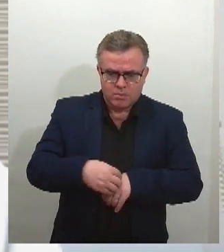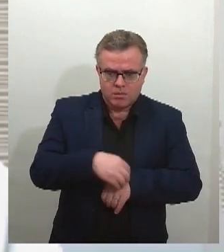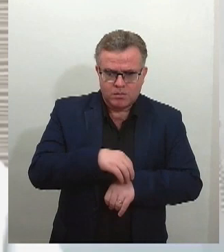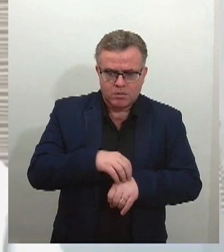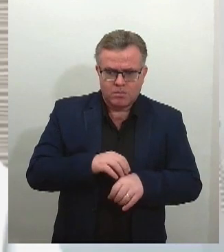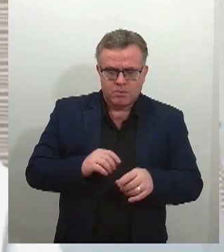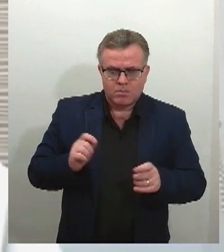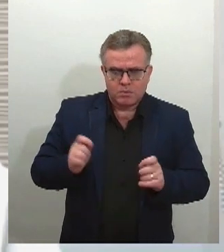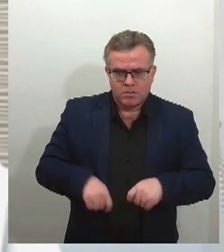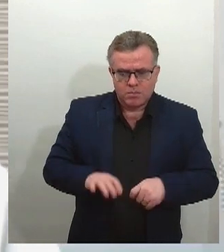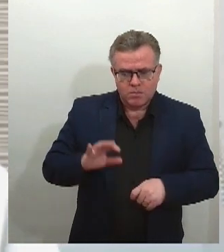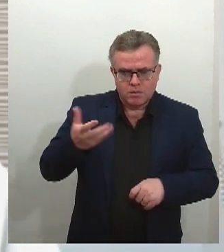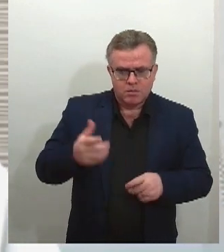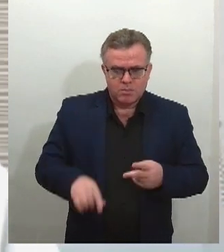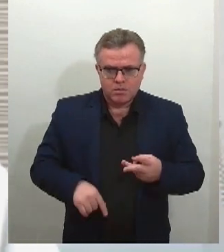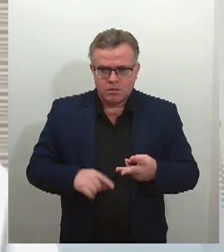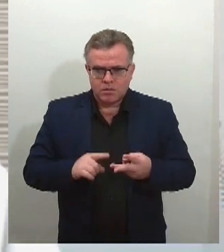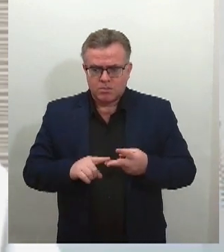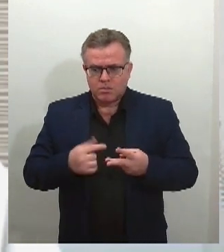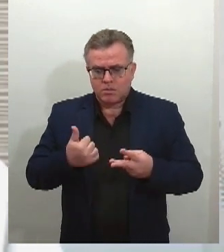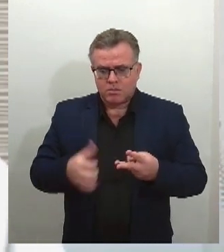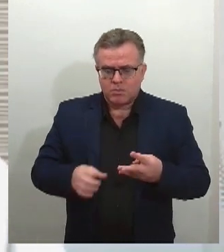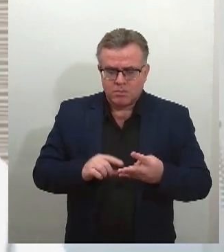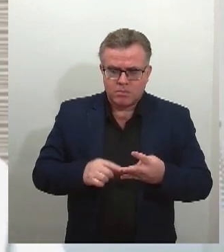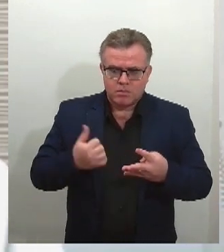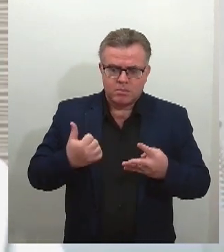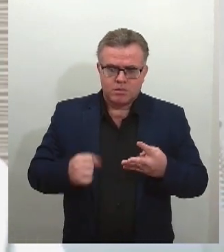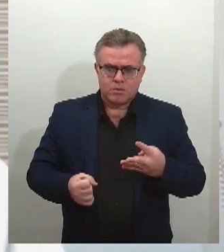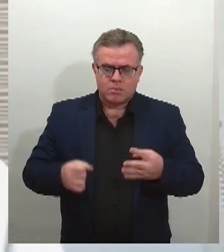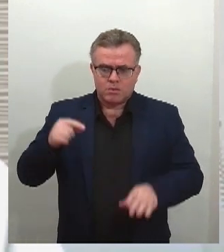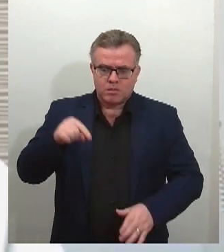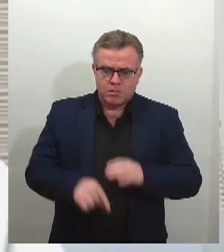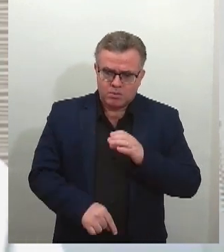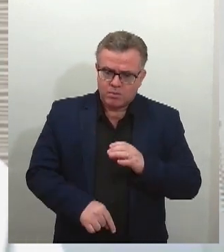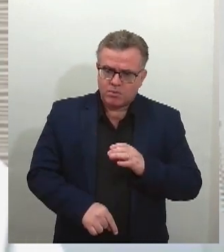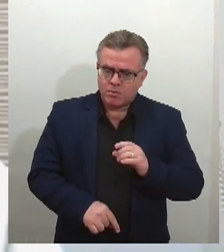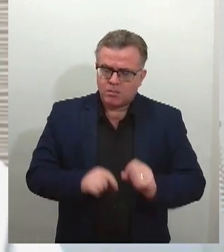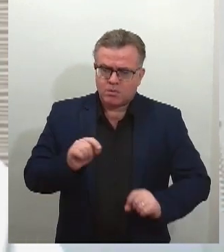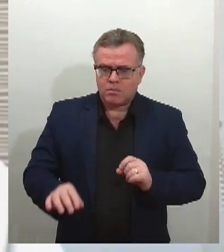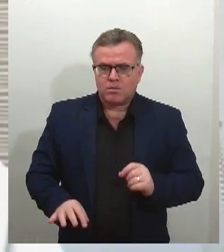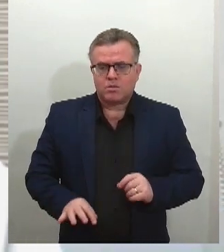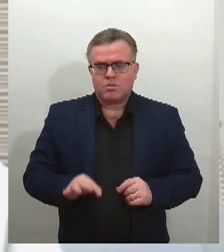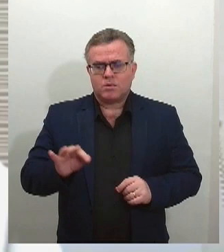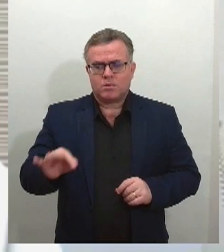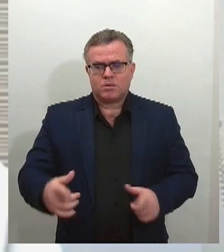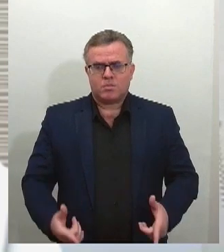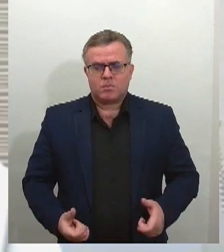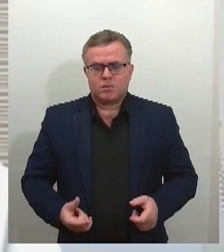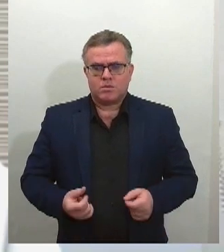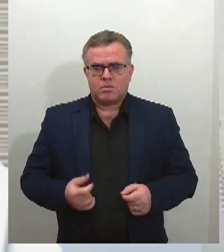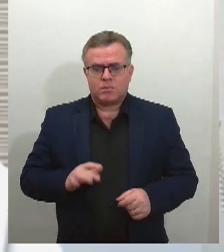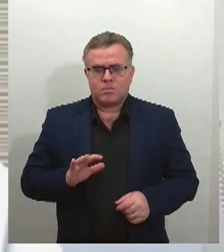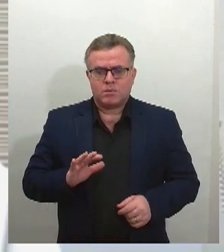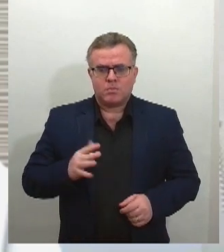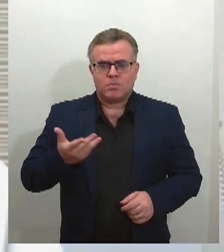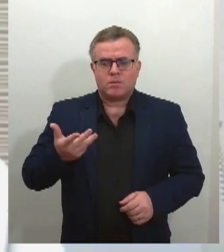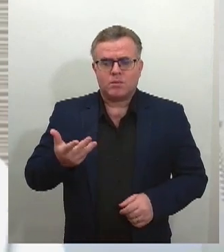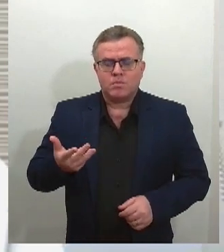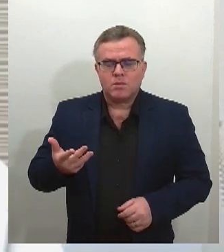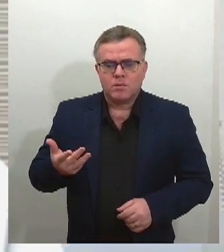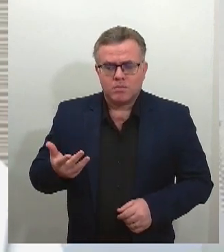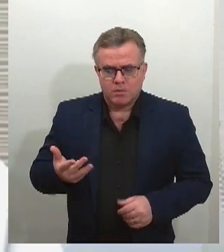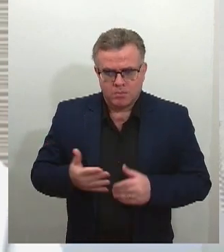e a 16 e 18 de alto risco, que implicam em 70% das pacientes com câncer de